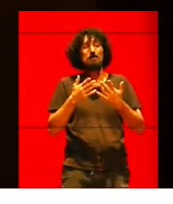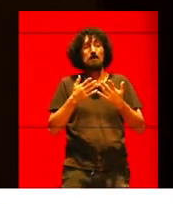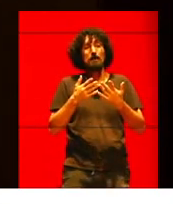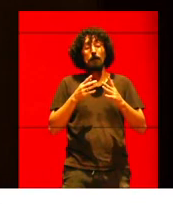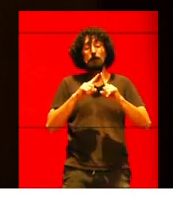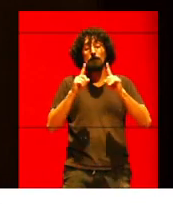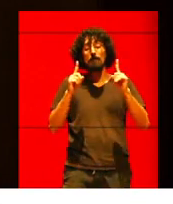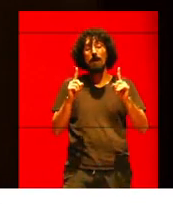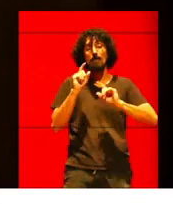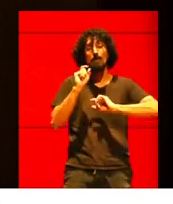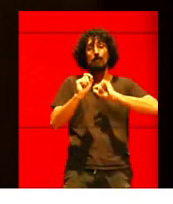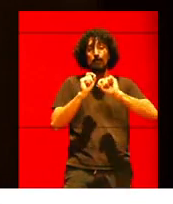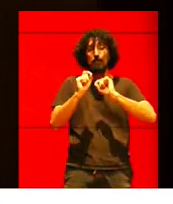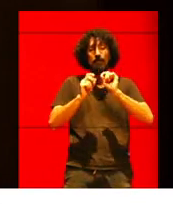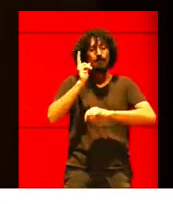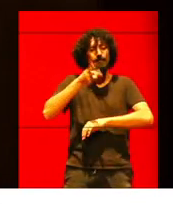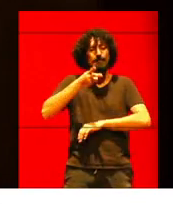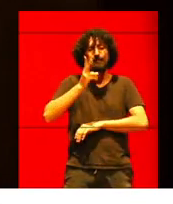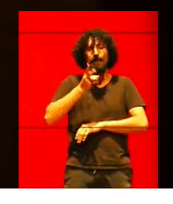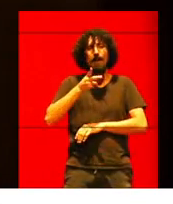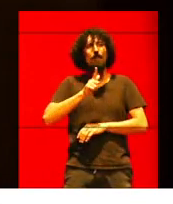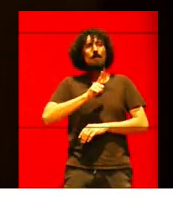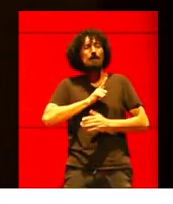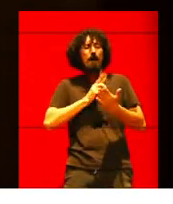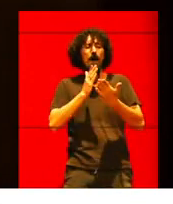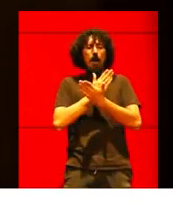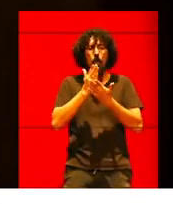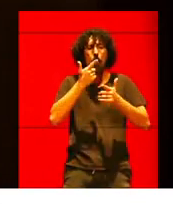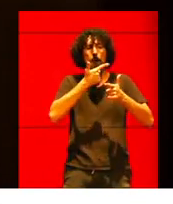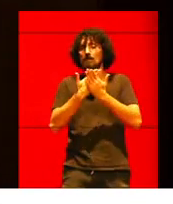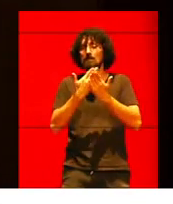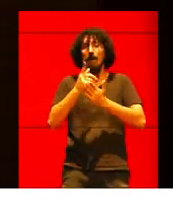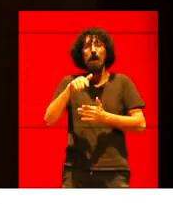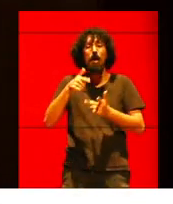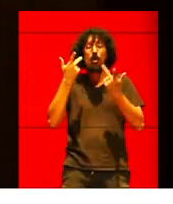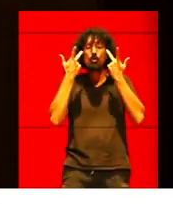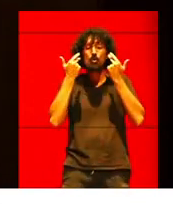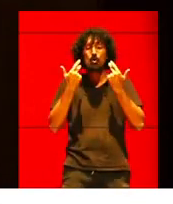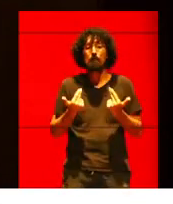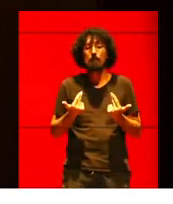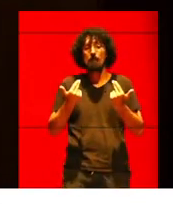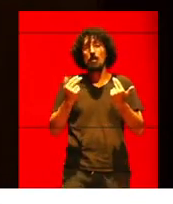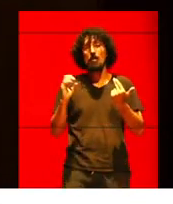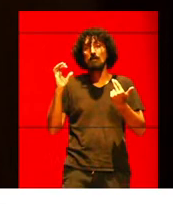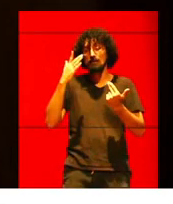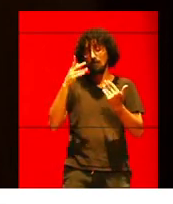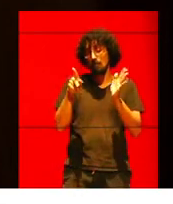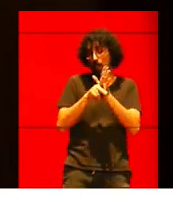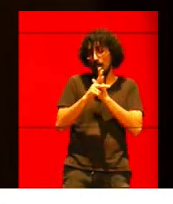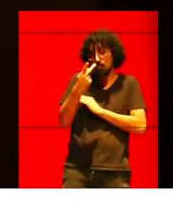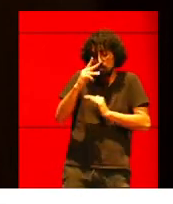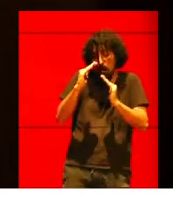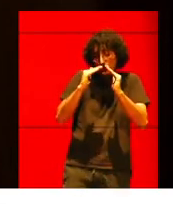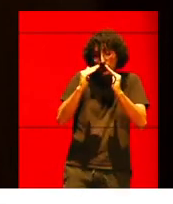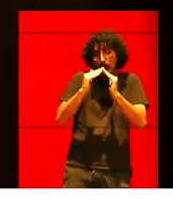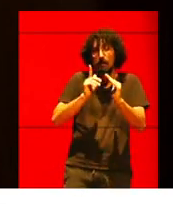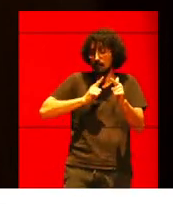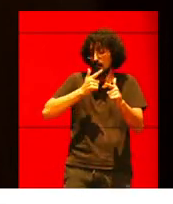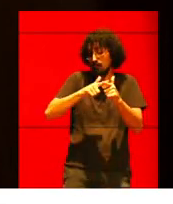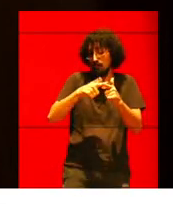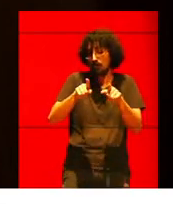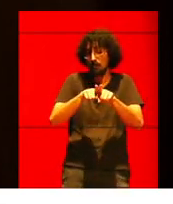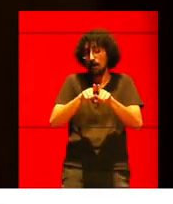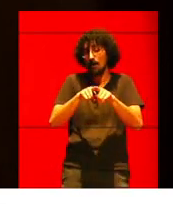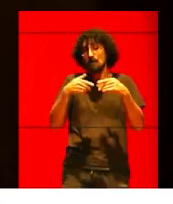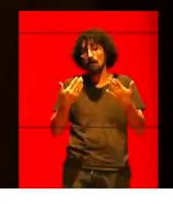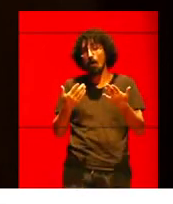sempre tem algum probleminha. Uma torneira que tá vazando, o banheiro que não funciona. Não tem qualquer lugar, até na tua casa acontece. O realismo faz isso.